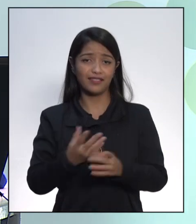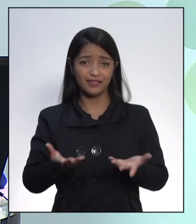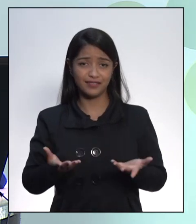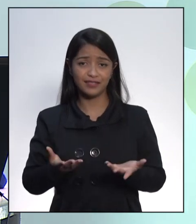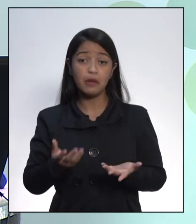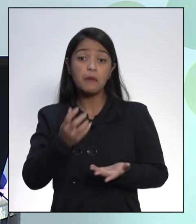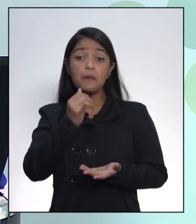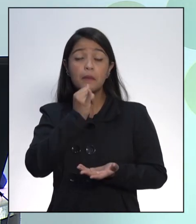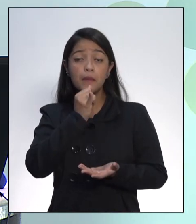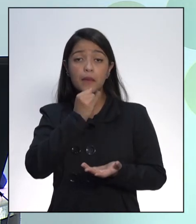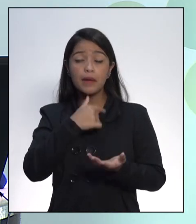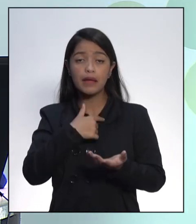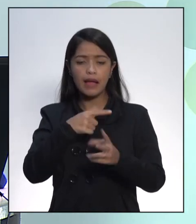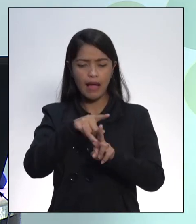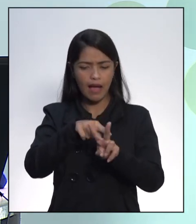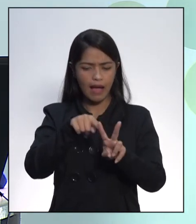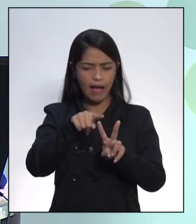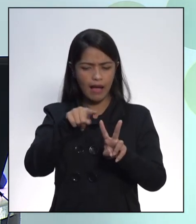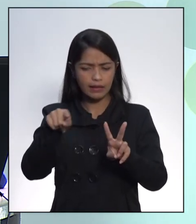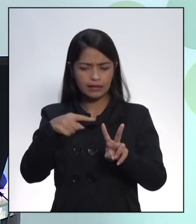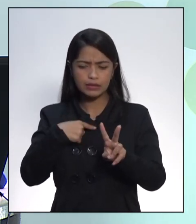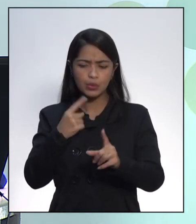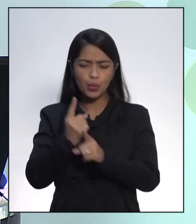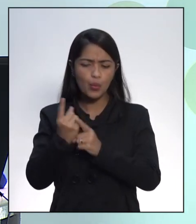você quer pensar no número que elevado em